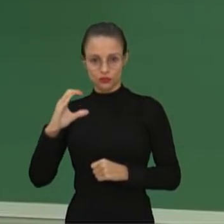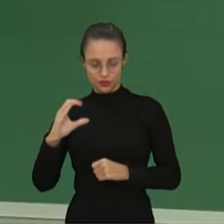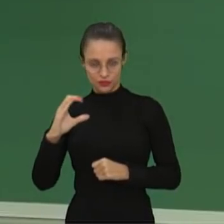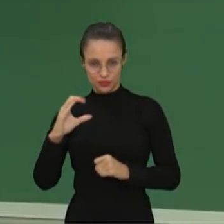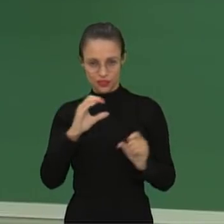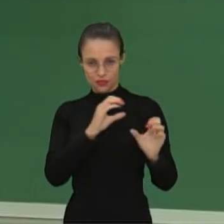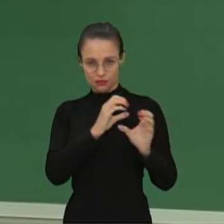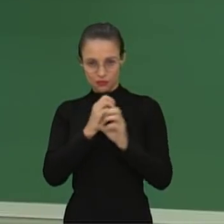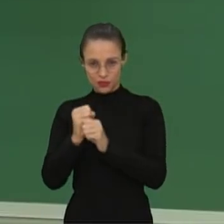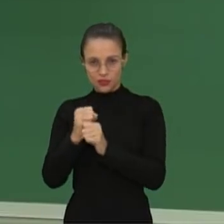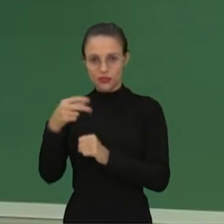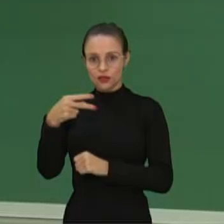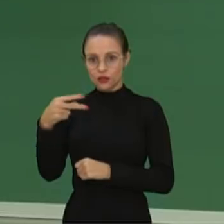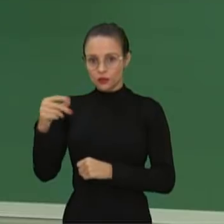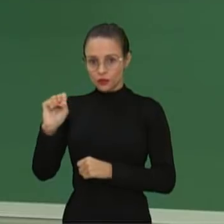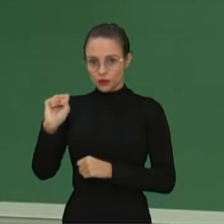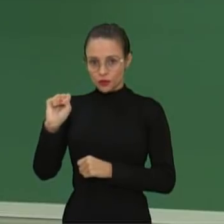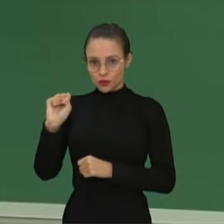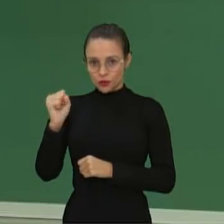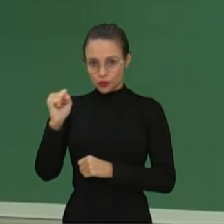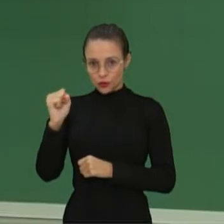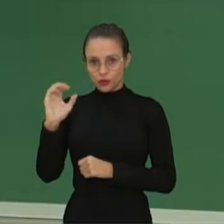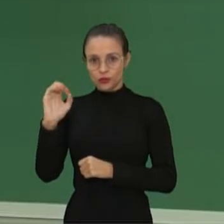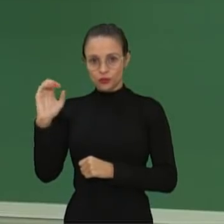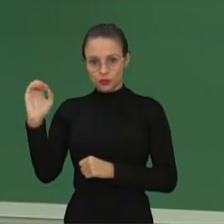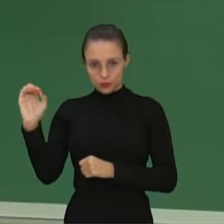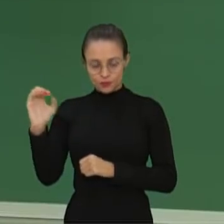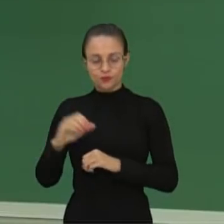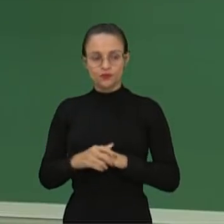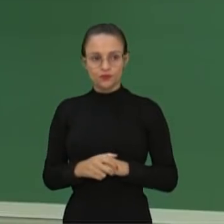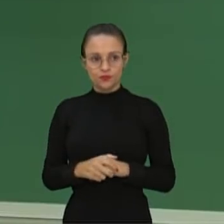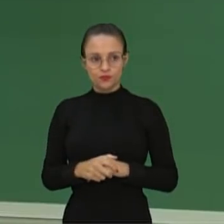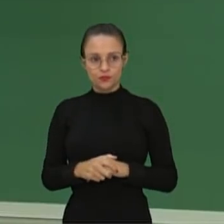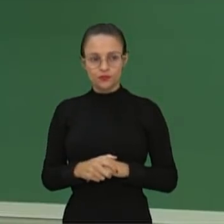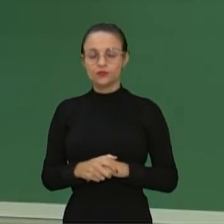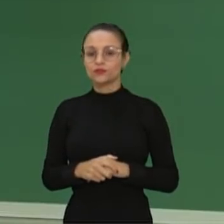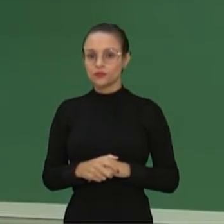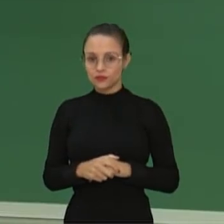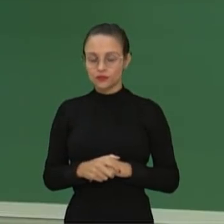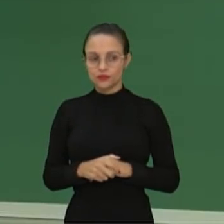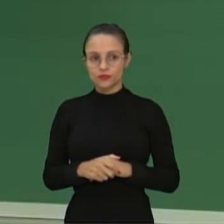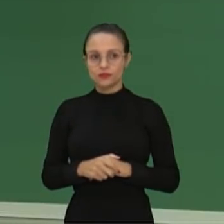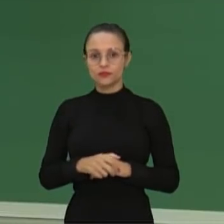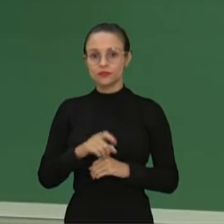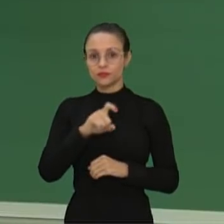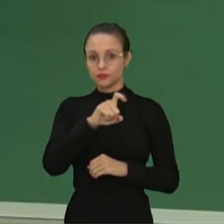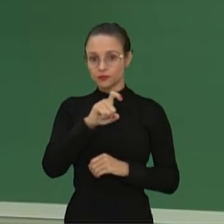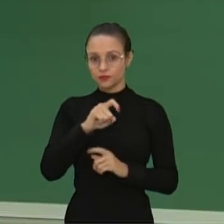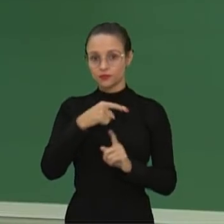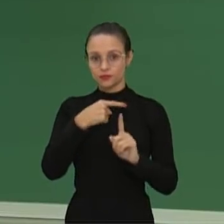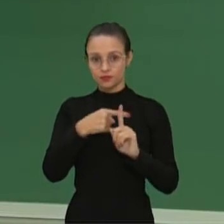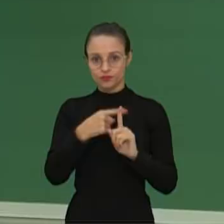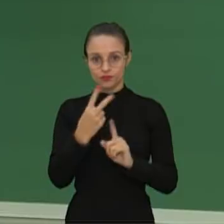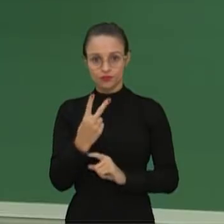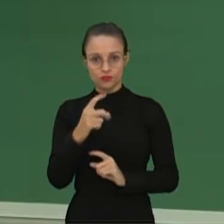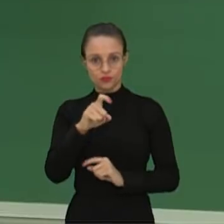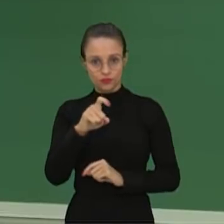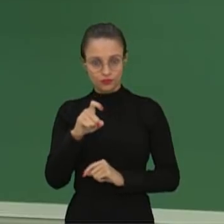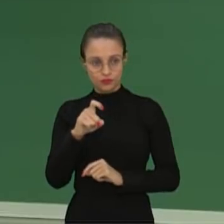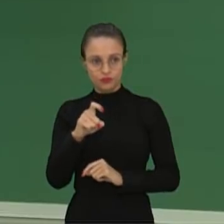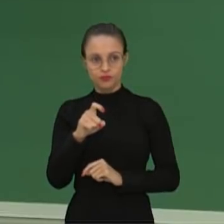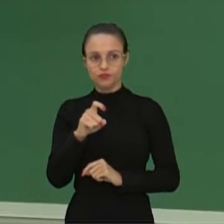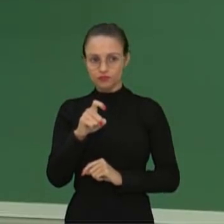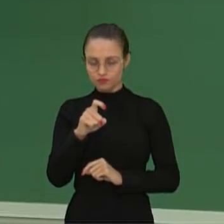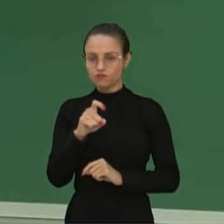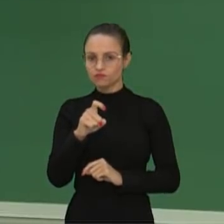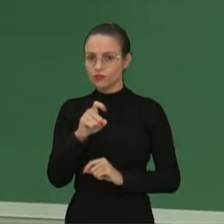C, igual a 8.000. Vamos organizar aqui nossa equação? Bom, aqui o x mais o 2x estão no mesmo membro,